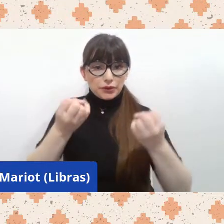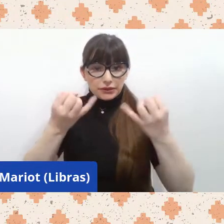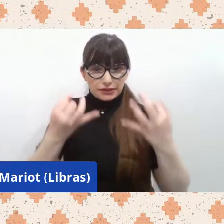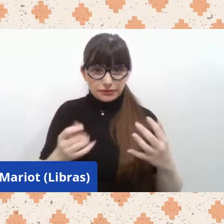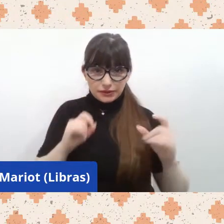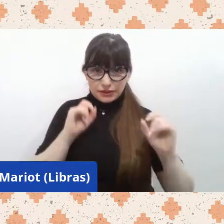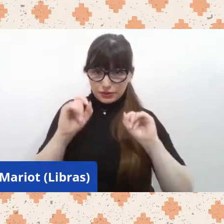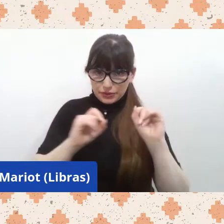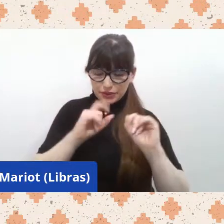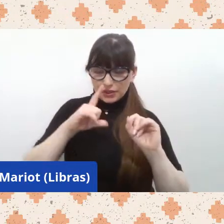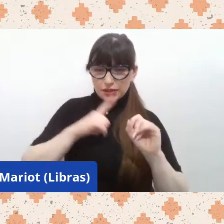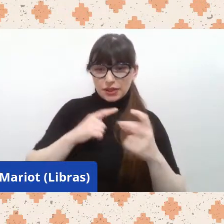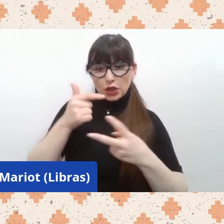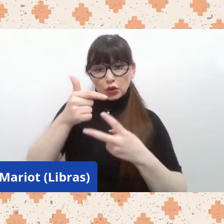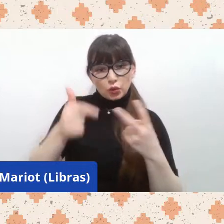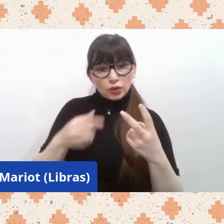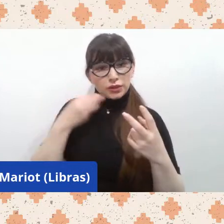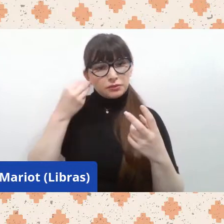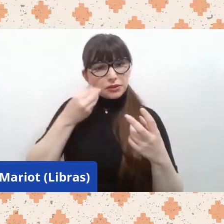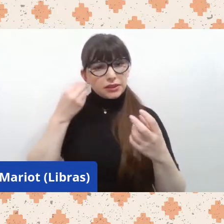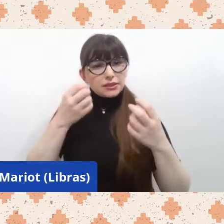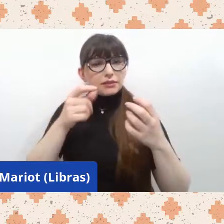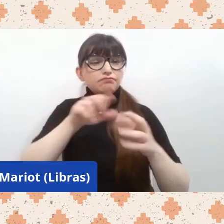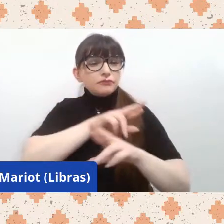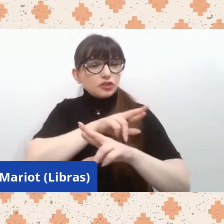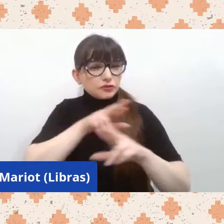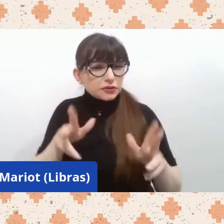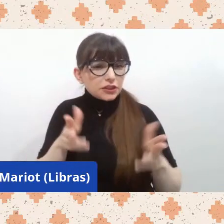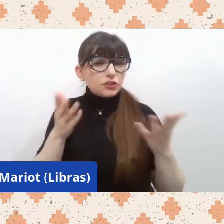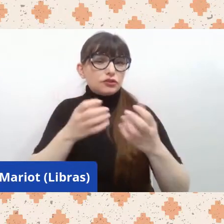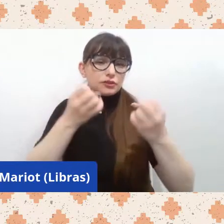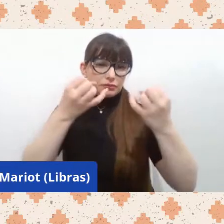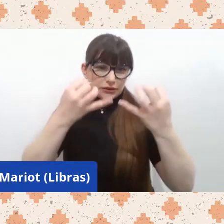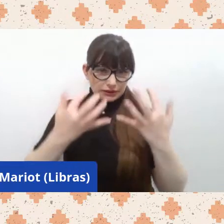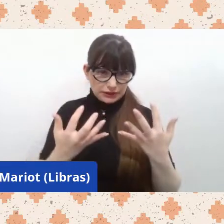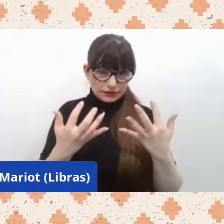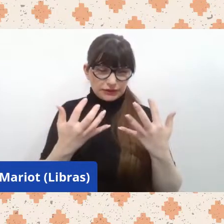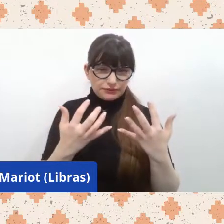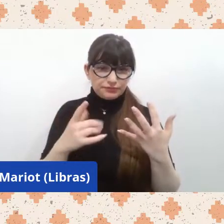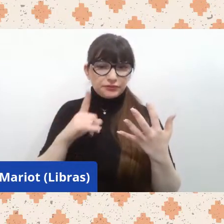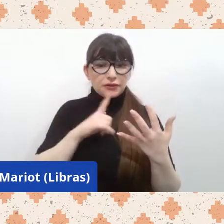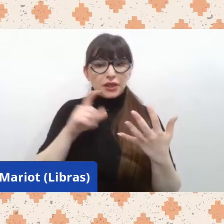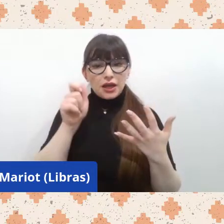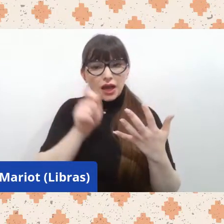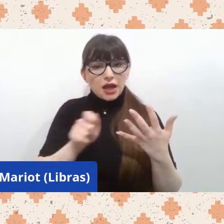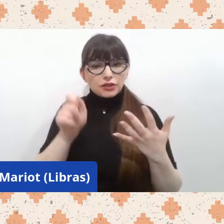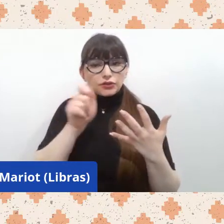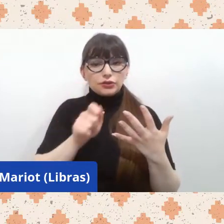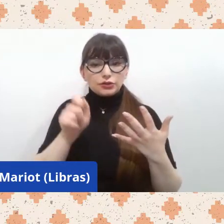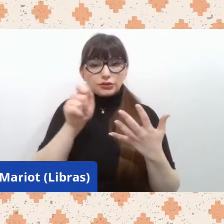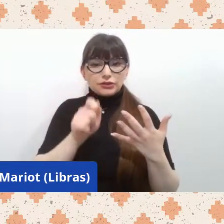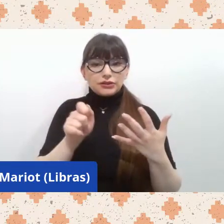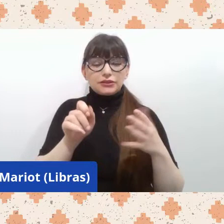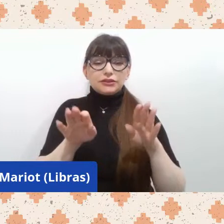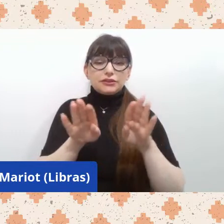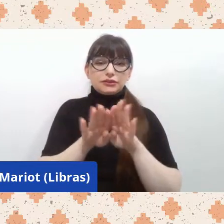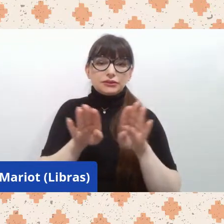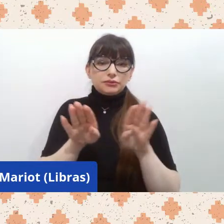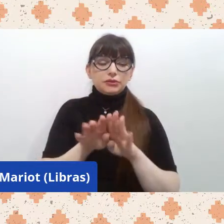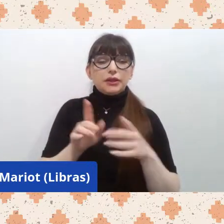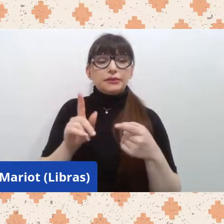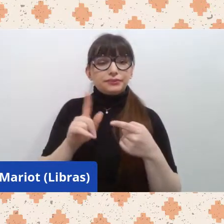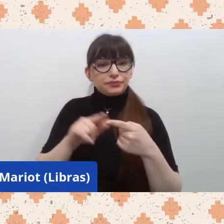experiências distintas relatadas aqui. No caso da Associação Americana, a Felice, então,